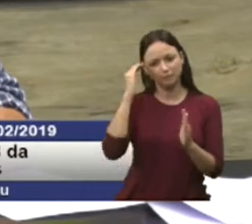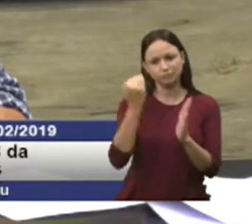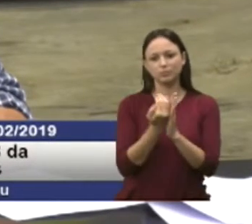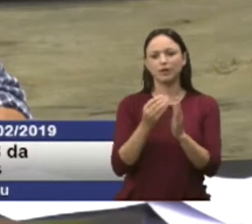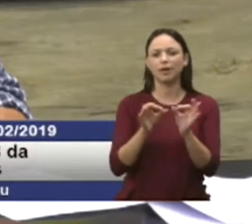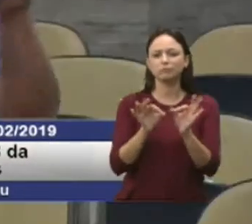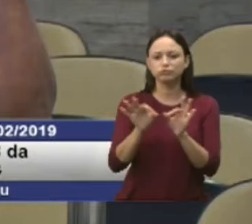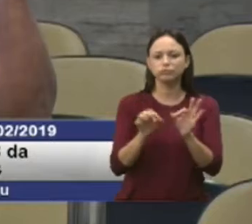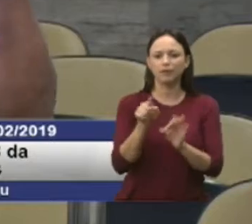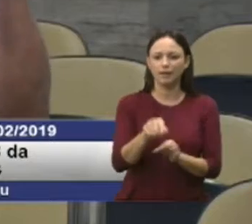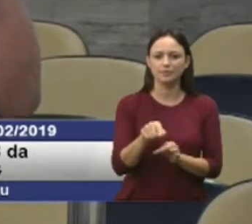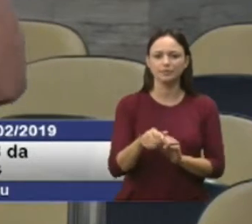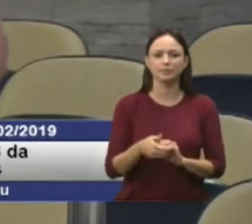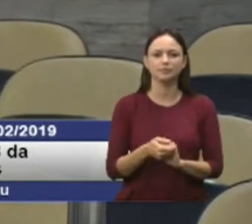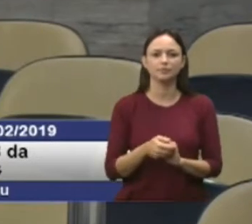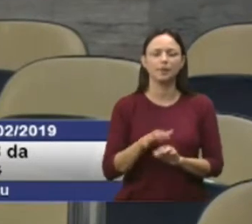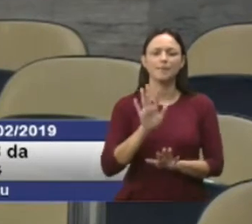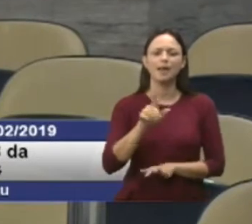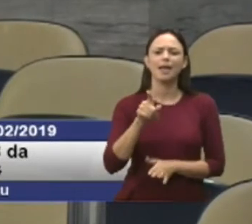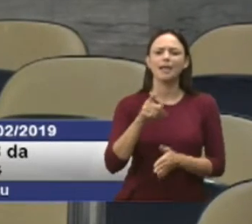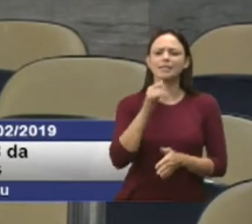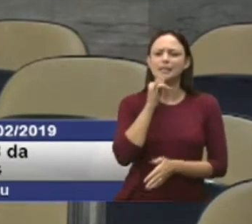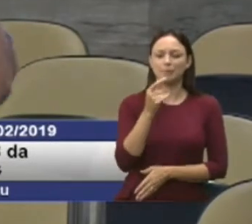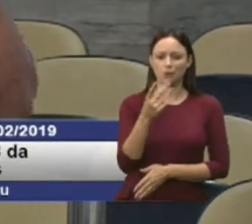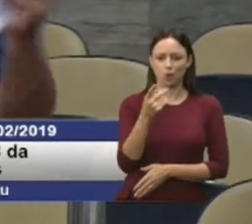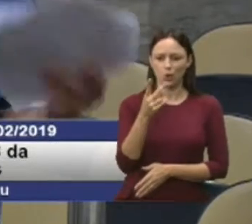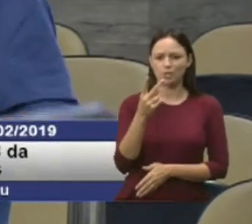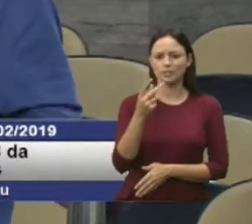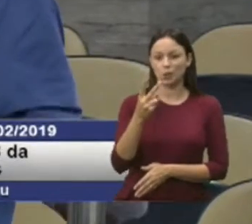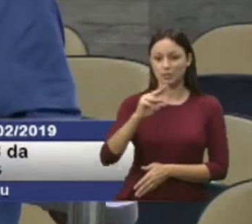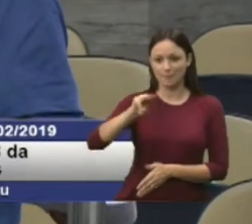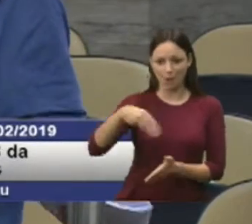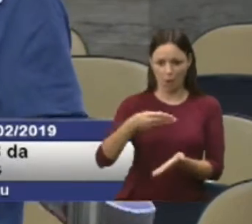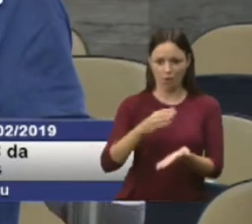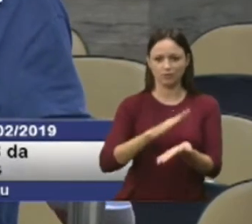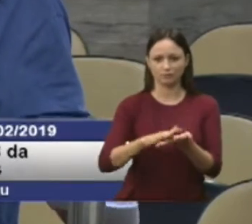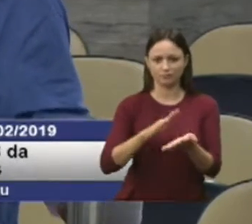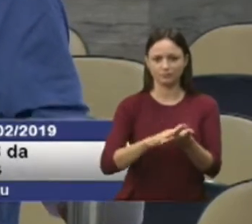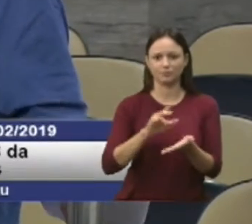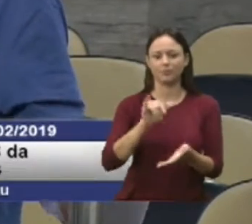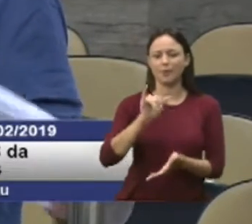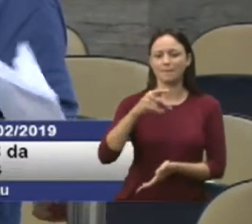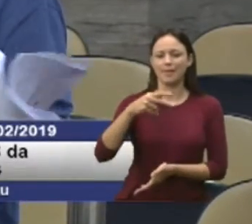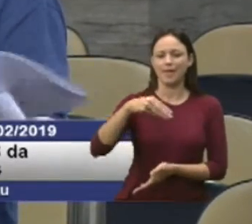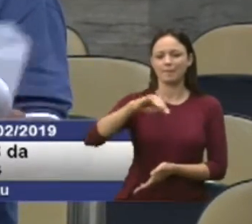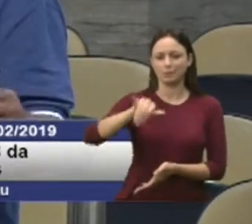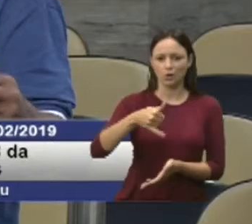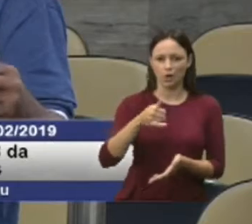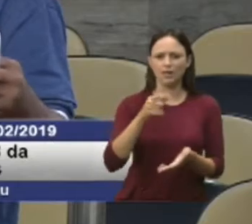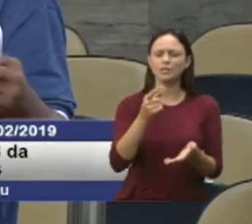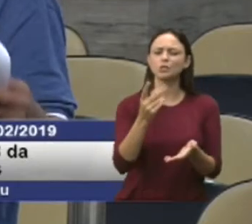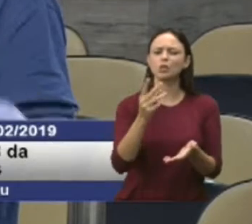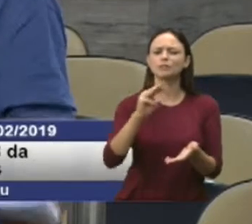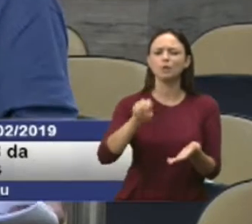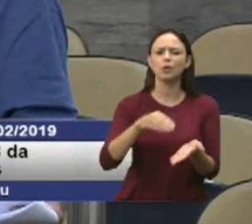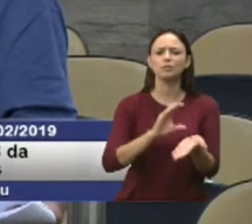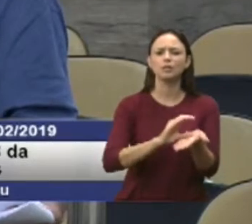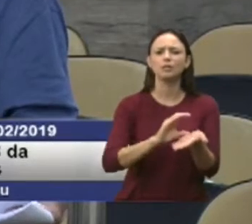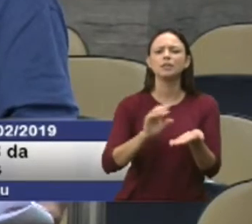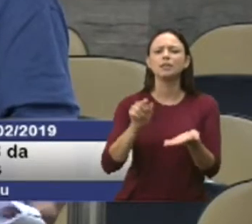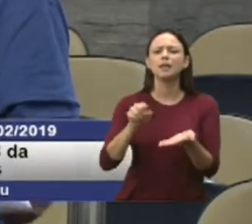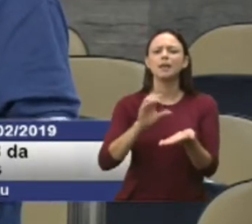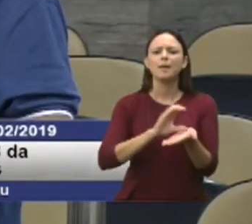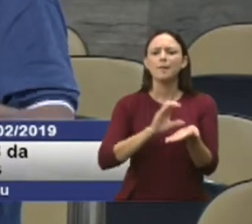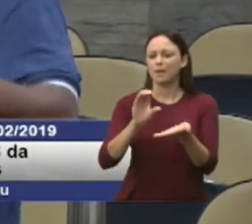Então, mas não havendo mais a despesa de 12 milhões com o IPMJ, que se o IPMJ está extinto, a Prefeitura não tem que repassar 12 milhões e tanto para o